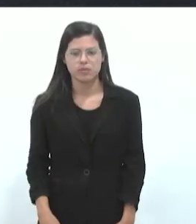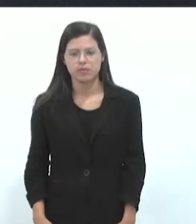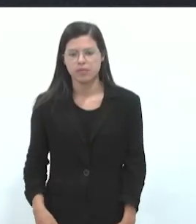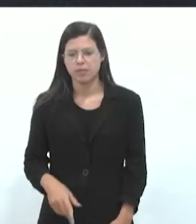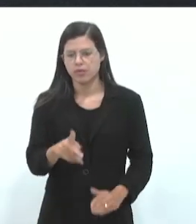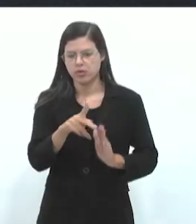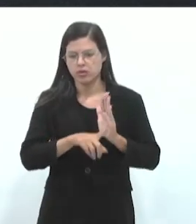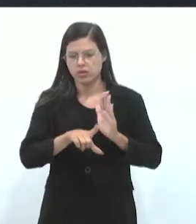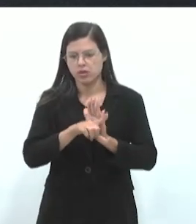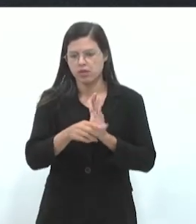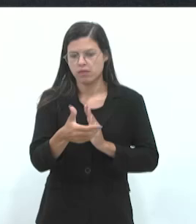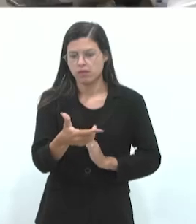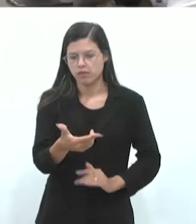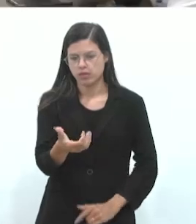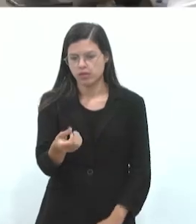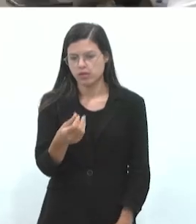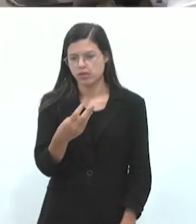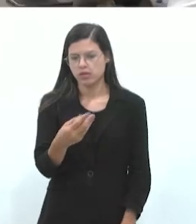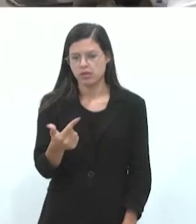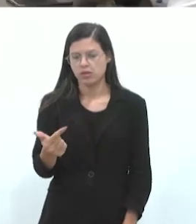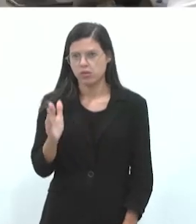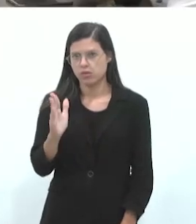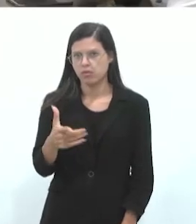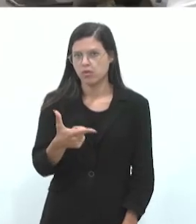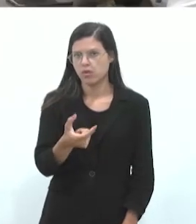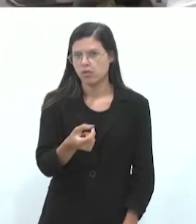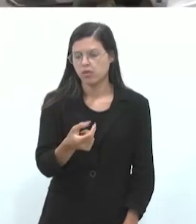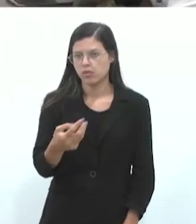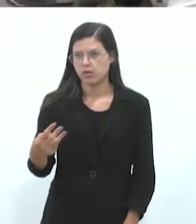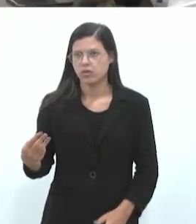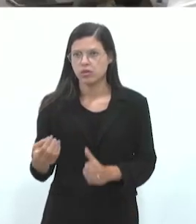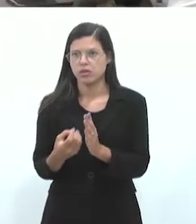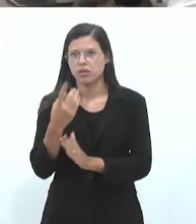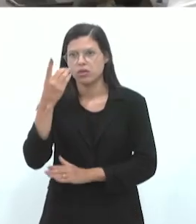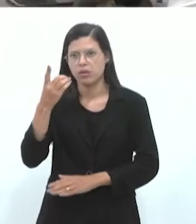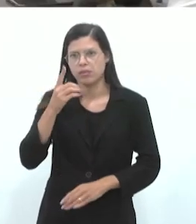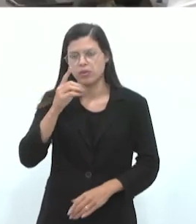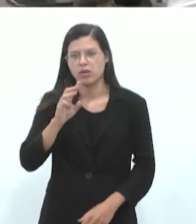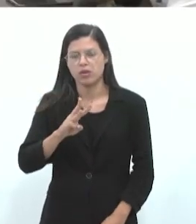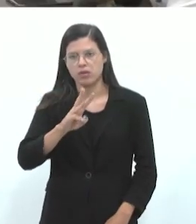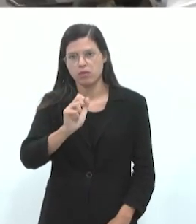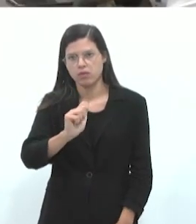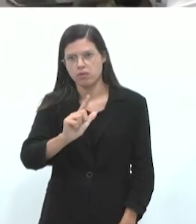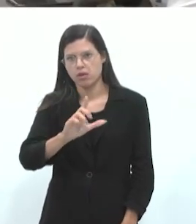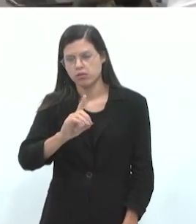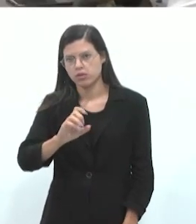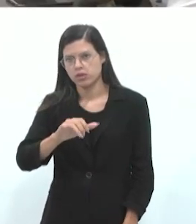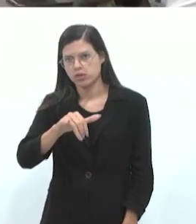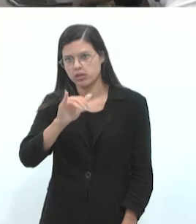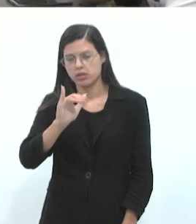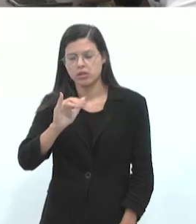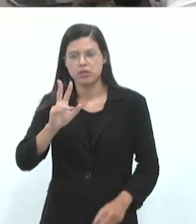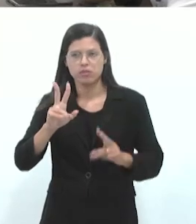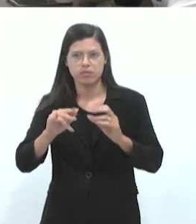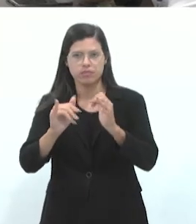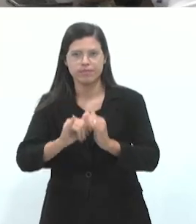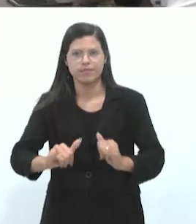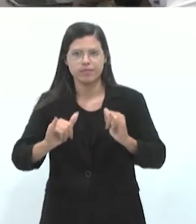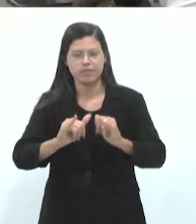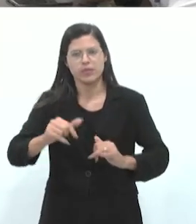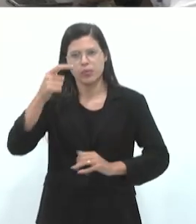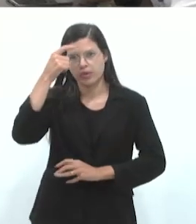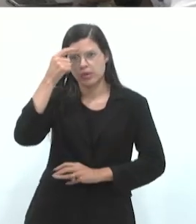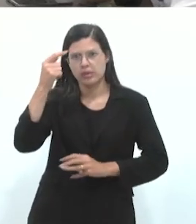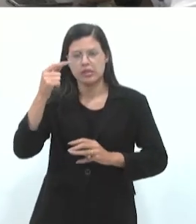projeto de lei 2632 de 23, de autoria do deputado Valdeci da Saúde, que dispõe sobre a criação da campanha de conscientização sobre a saúde